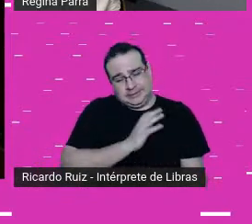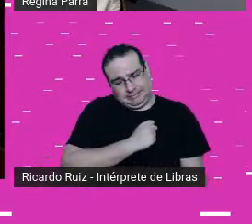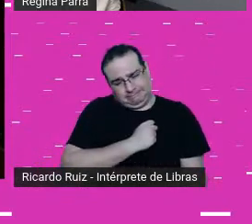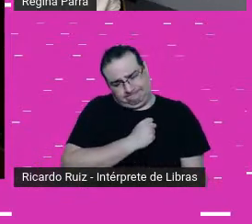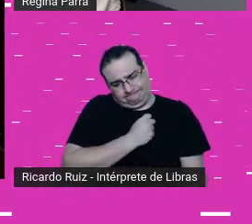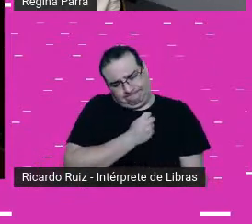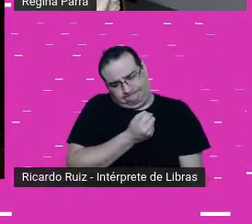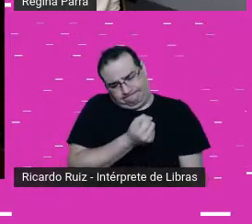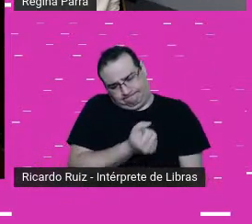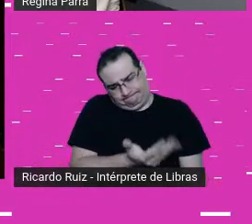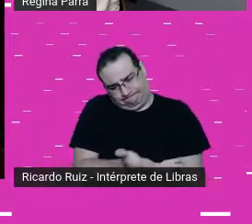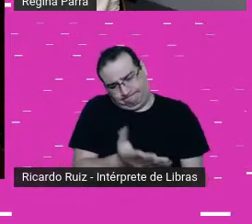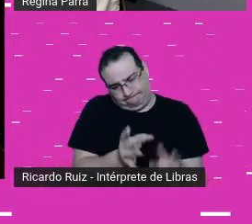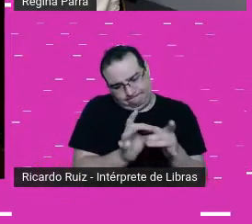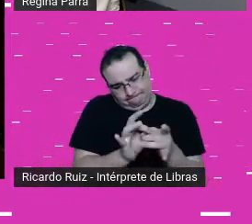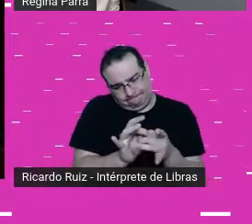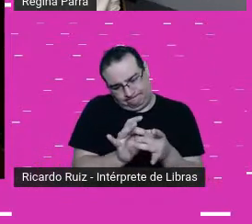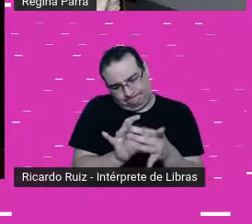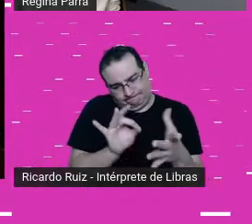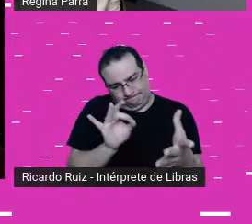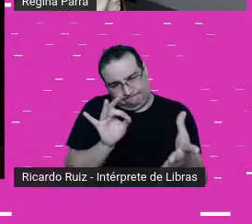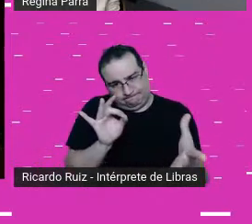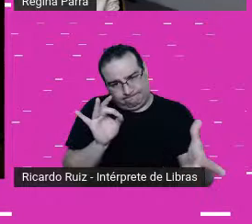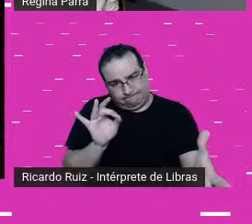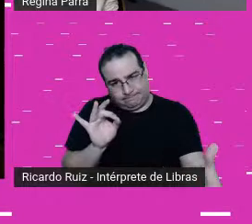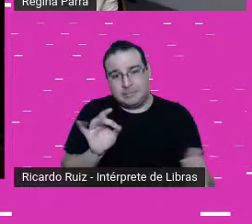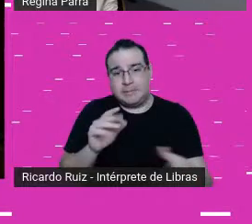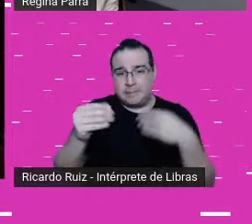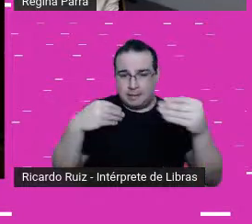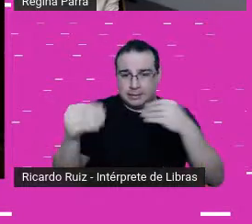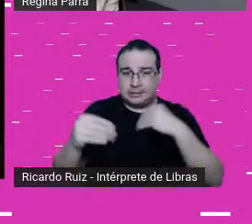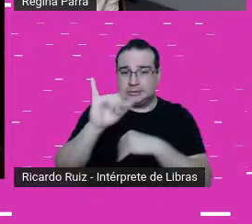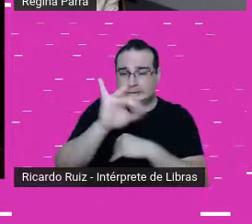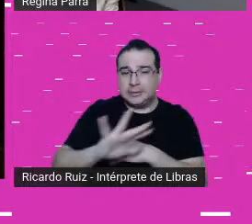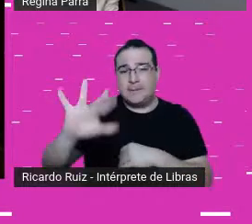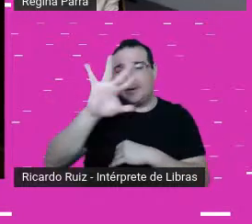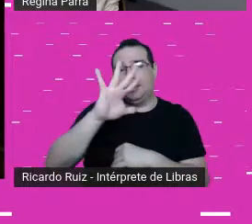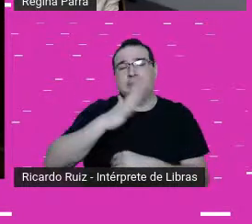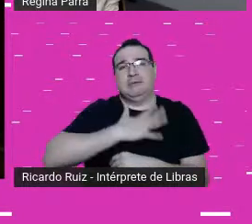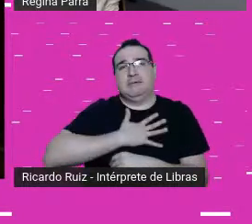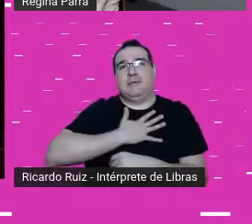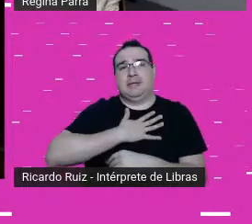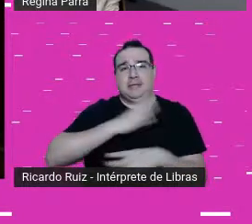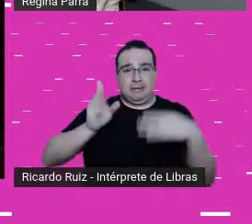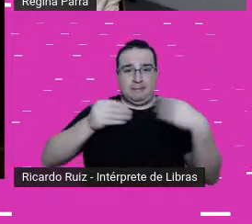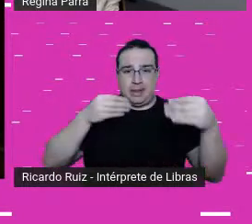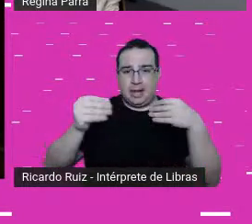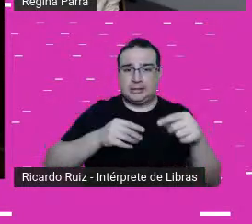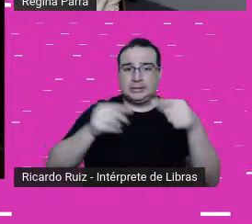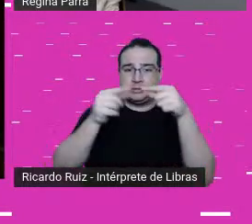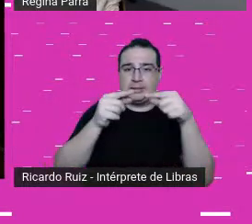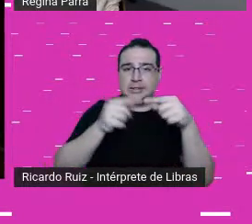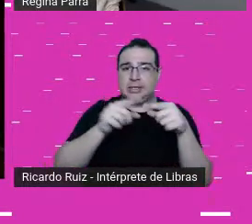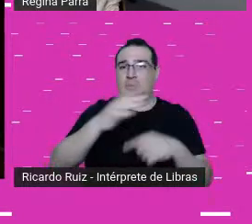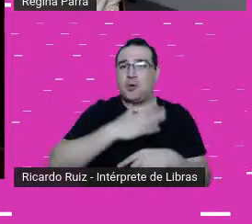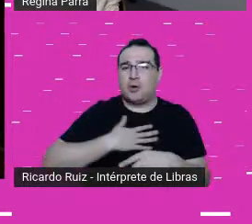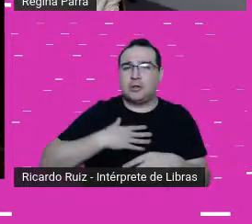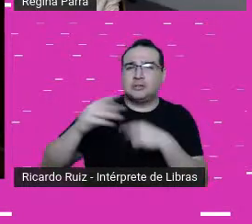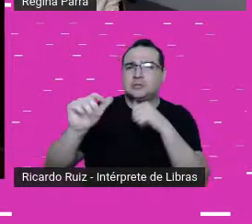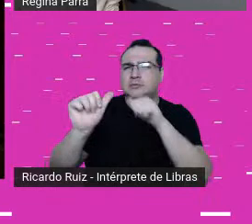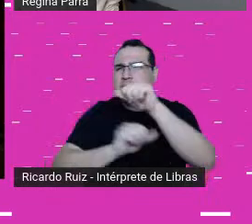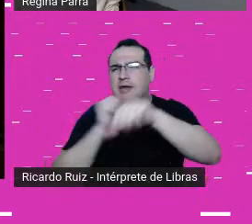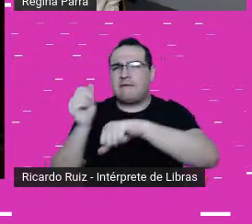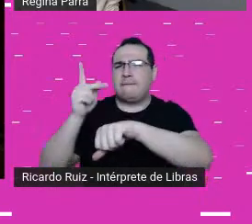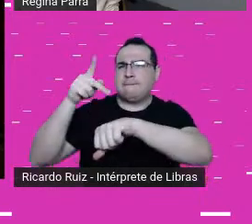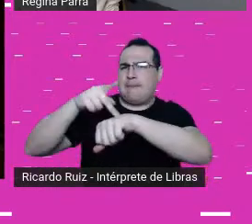foi os plásticos e aquela imagem, né? Para mim, aqueles plásticos muitas vezes viravam